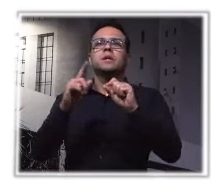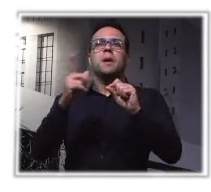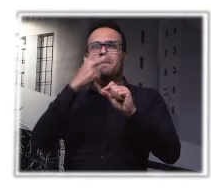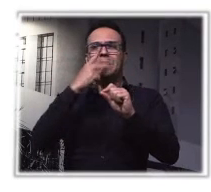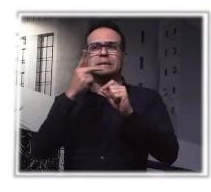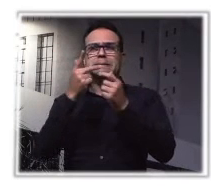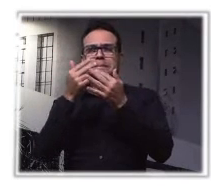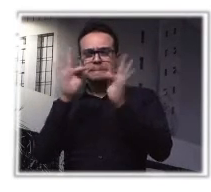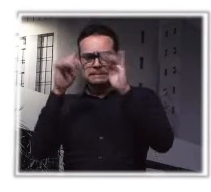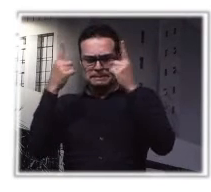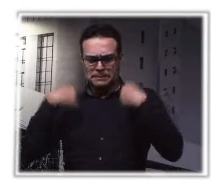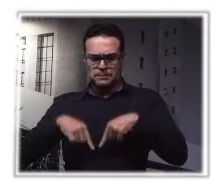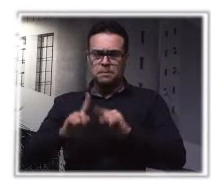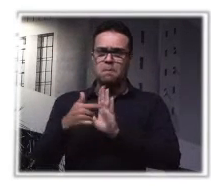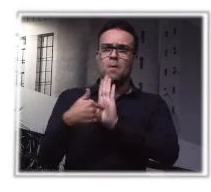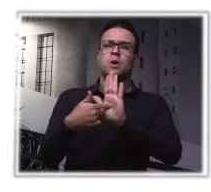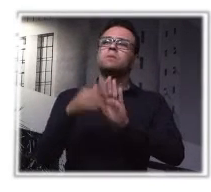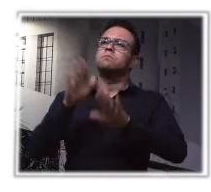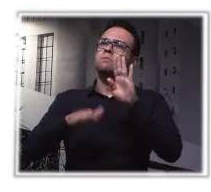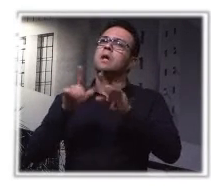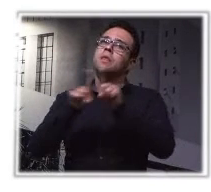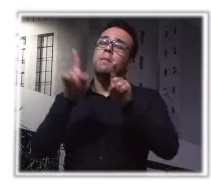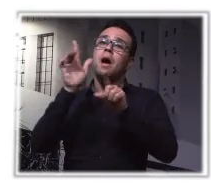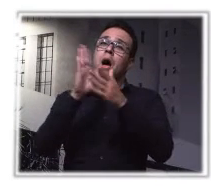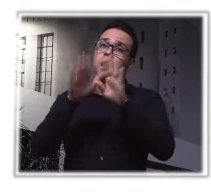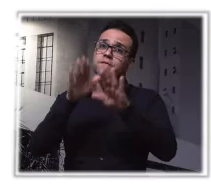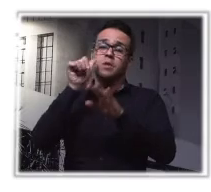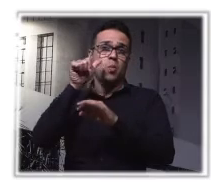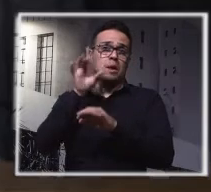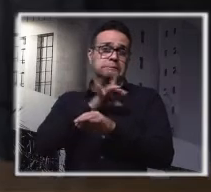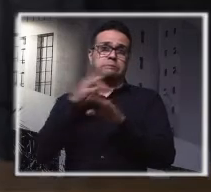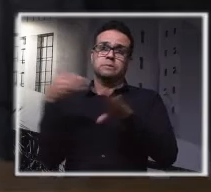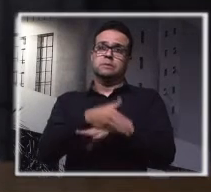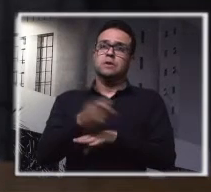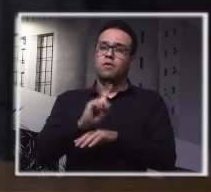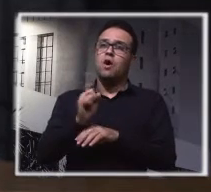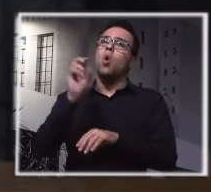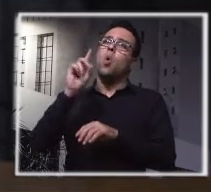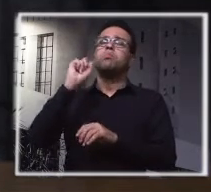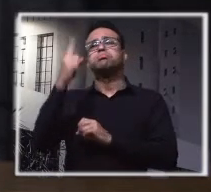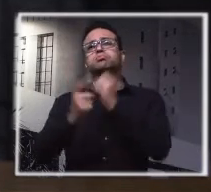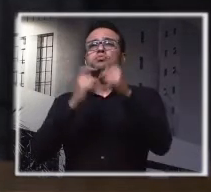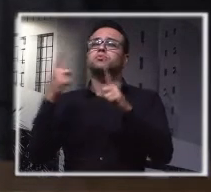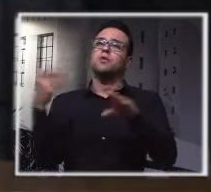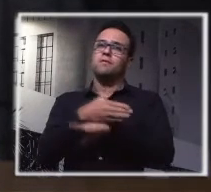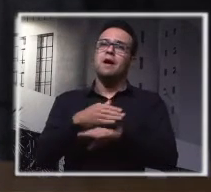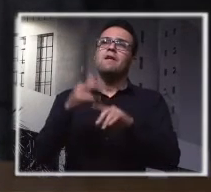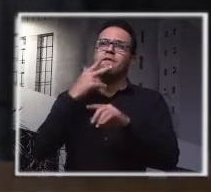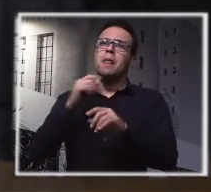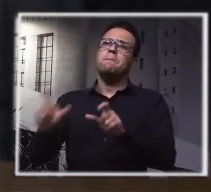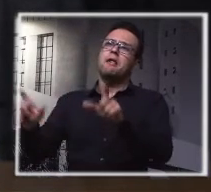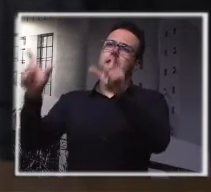aparecem. E, não raro, as mulheres comparecem aos juizados de violência doméstica e elas mencionam que o xingamento